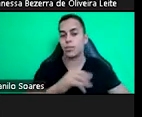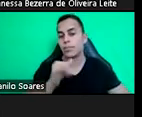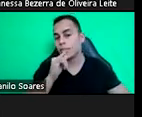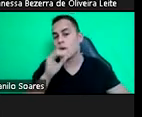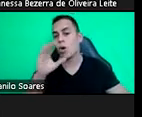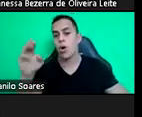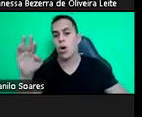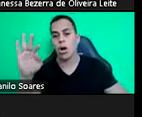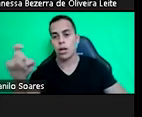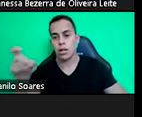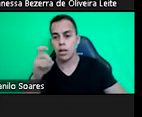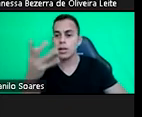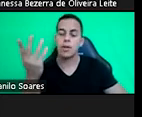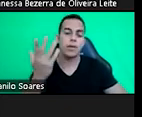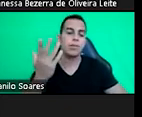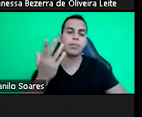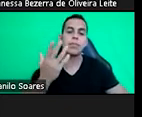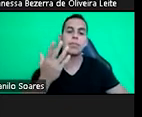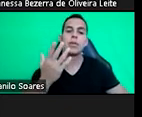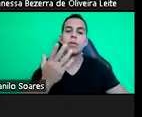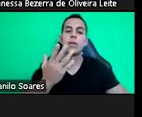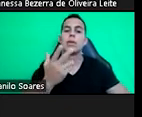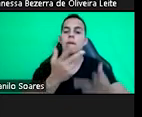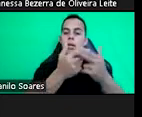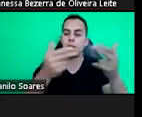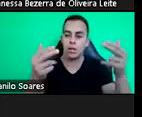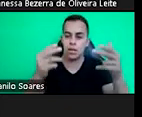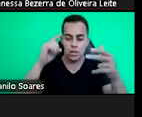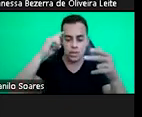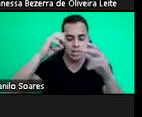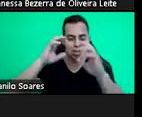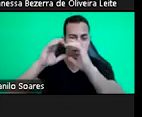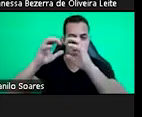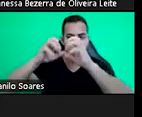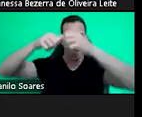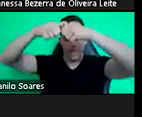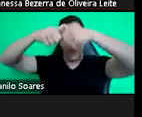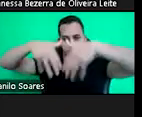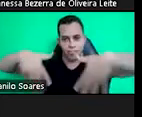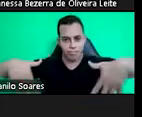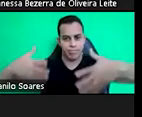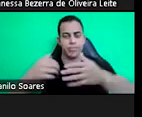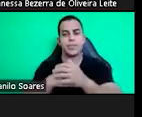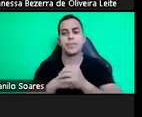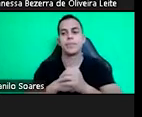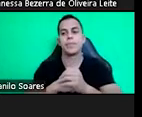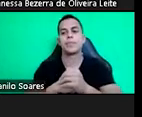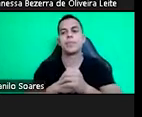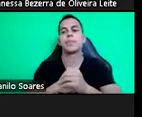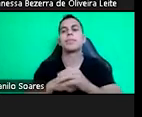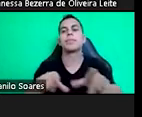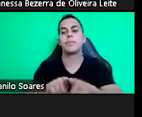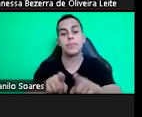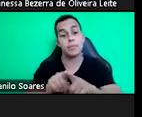córtex, matéria branca, que é o cabeamento do cérebro, de forma bem simplificada. E aí esses endofenótipos